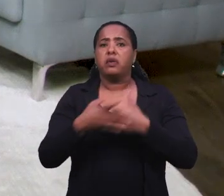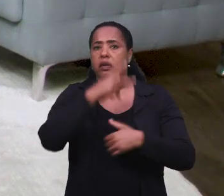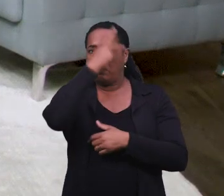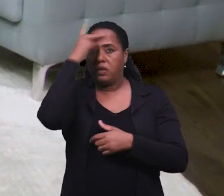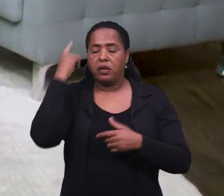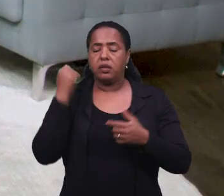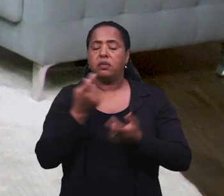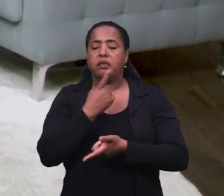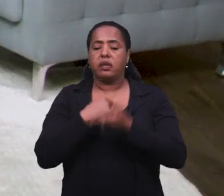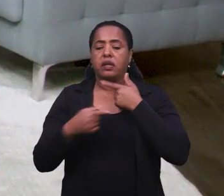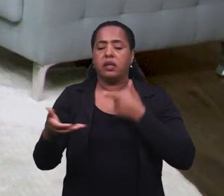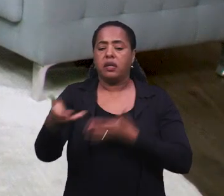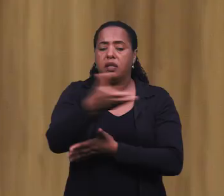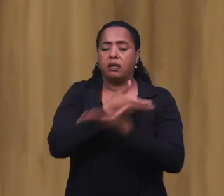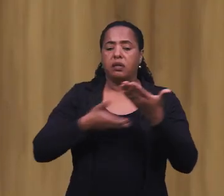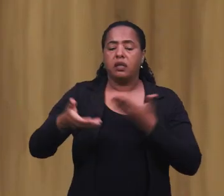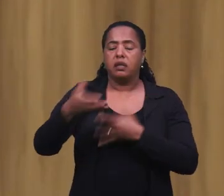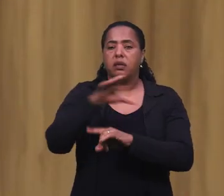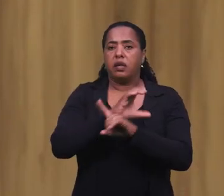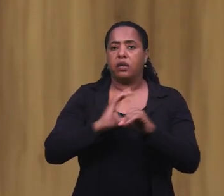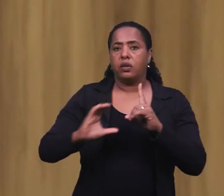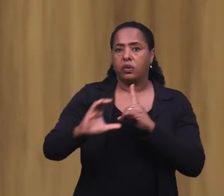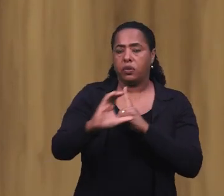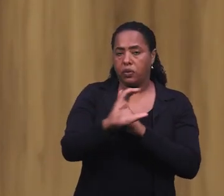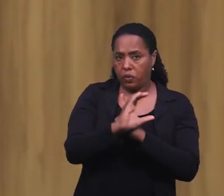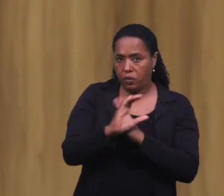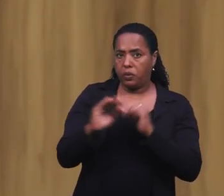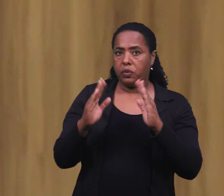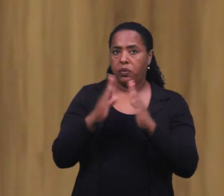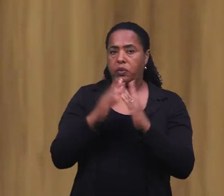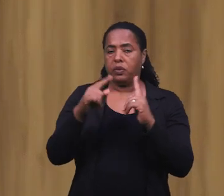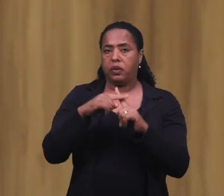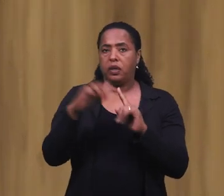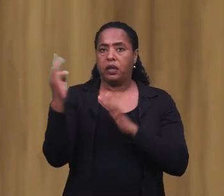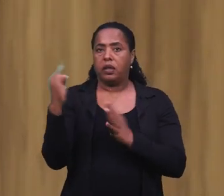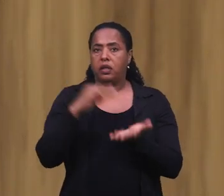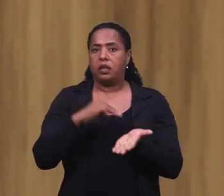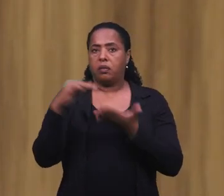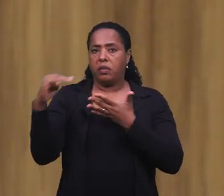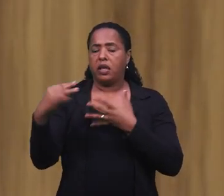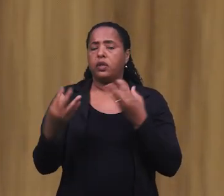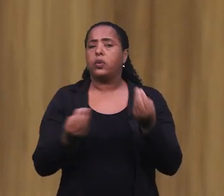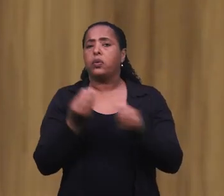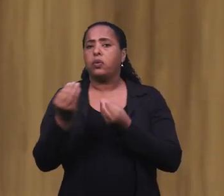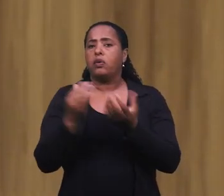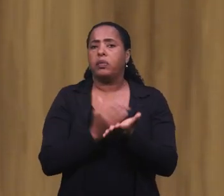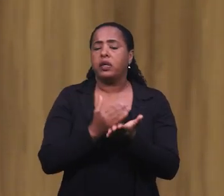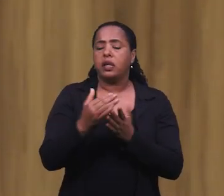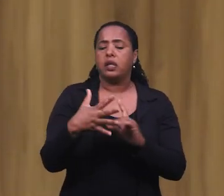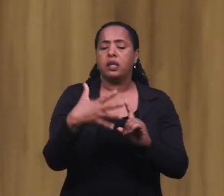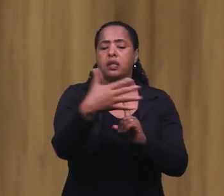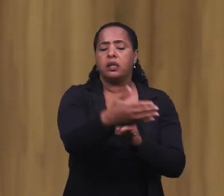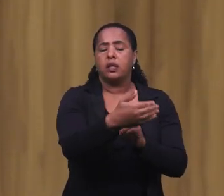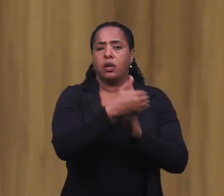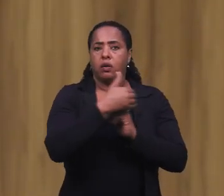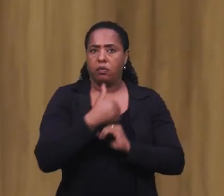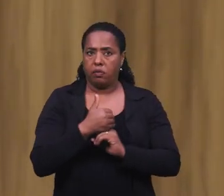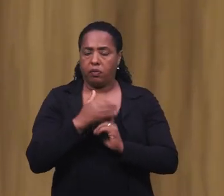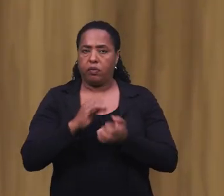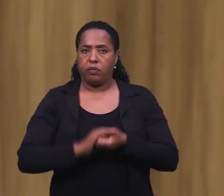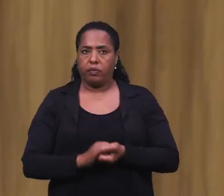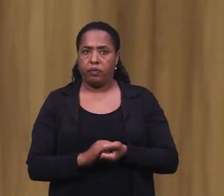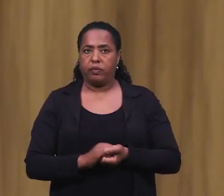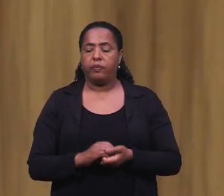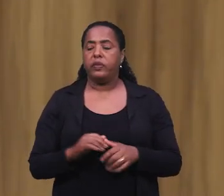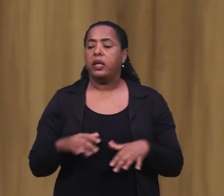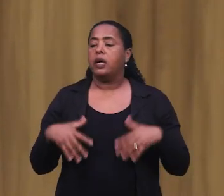acolhimento? Pastor Abel, o acolhimento, ele começa, na verdade, ele já faz parte da nossa igreja,